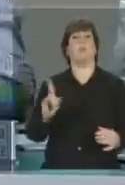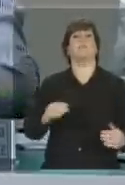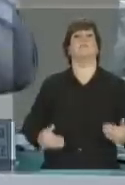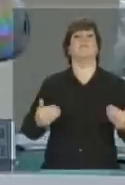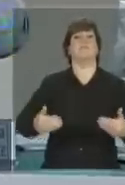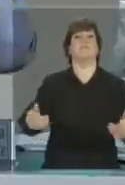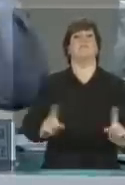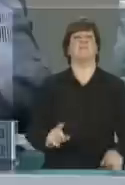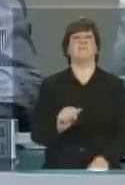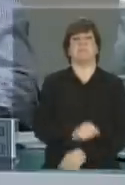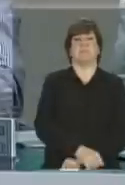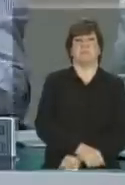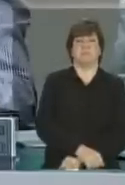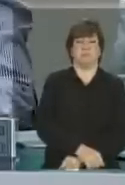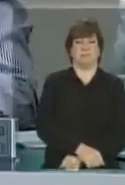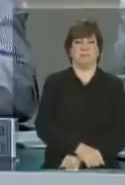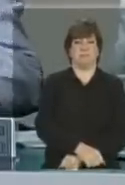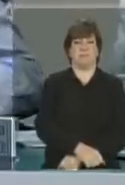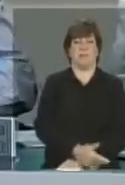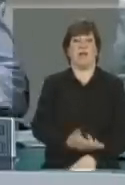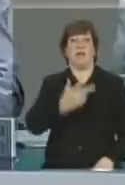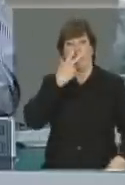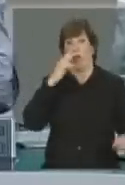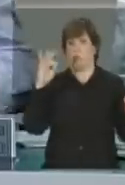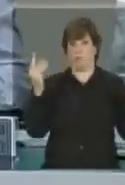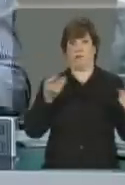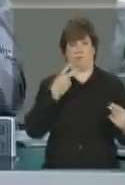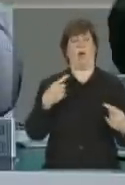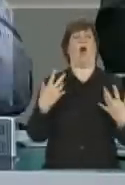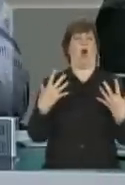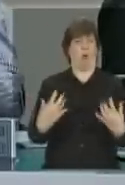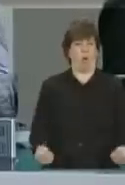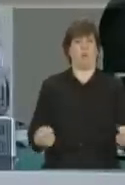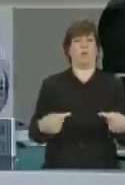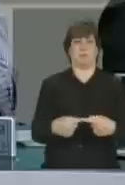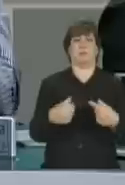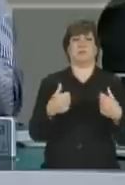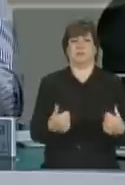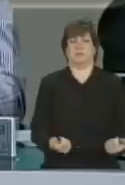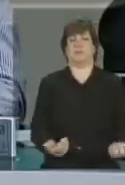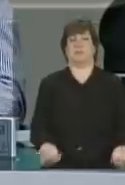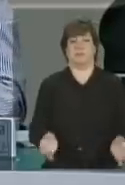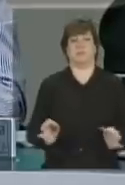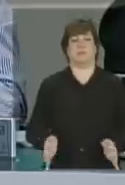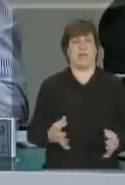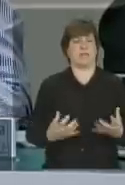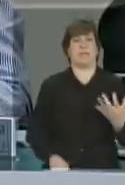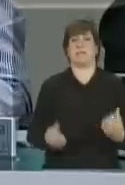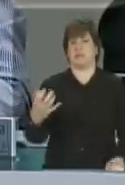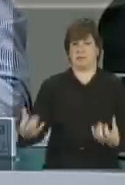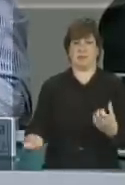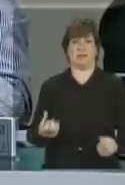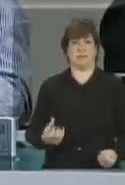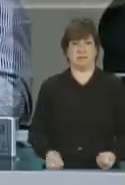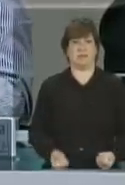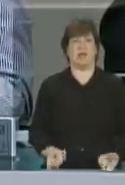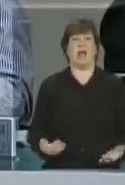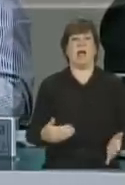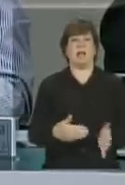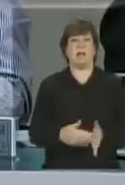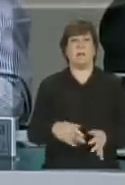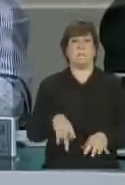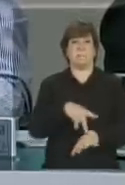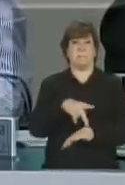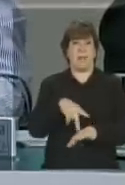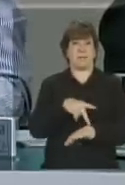É, parece aquela situação, todo mundo diz, não, concorda, é impossível, não tem, mesmo os países mais conservadores, os